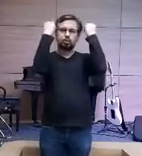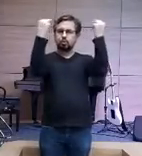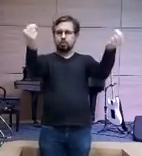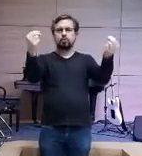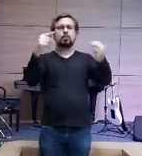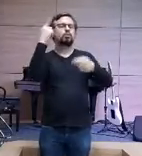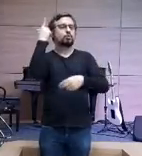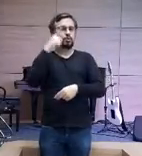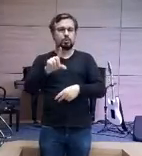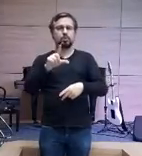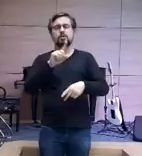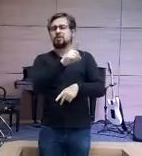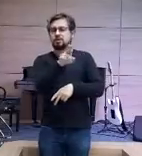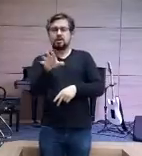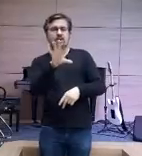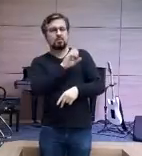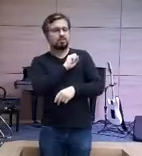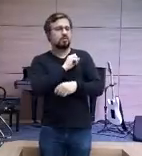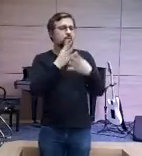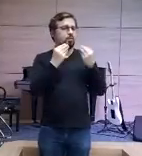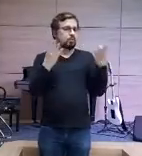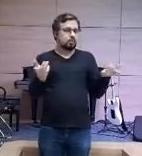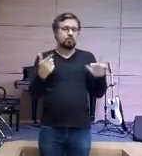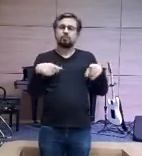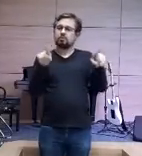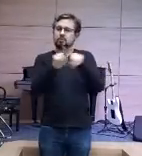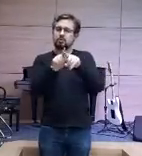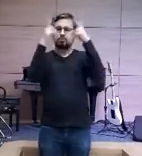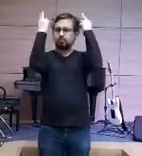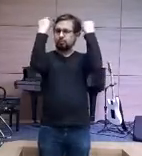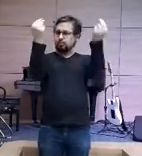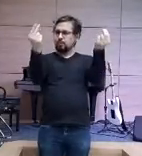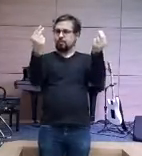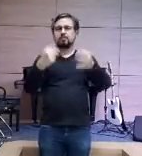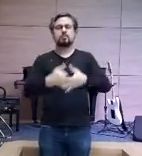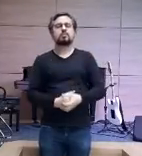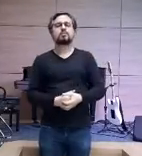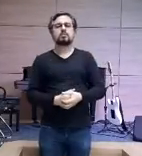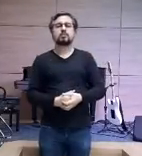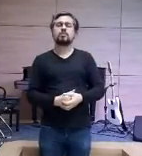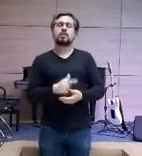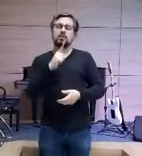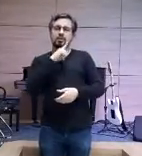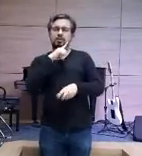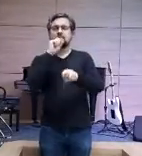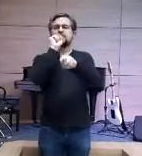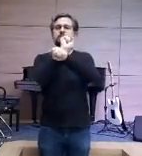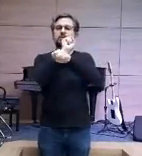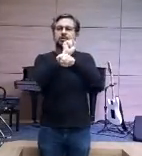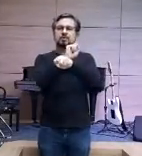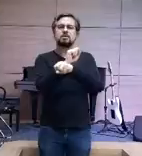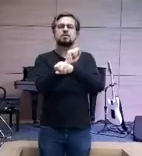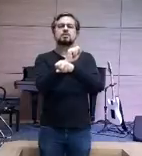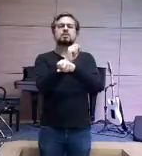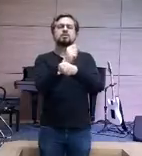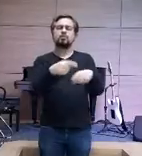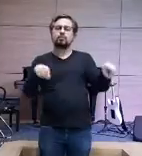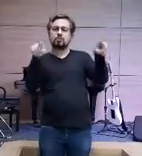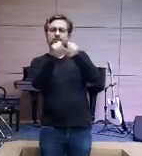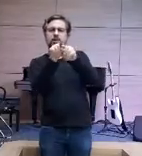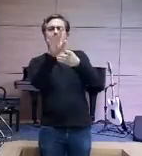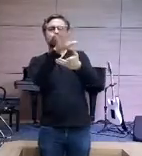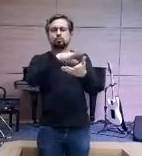tinha que você amava tanto está retornando e a esperança de voltar tudo